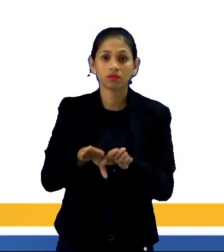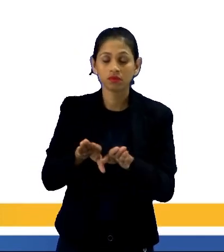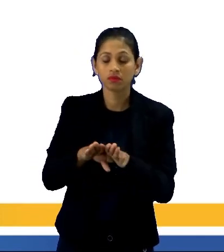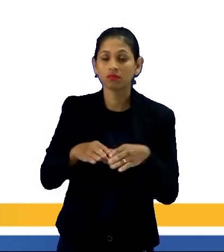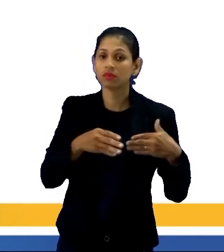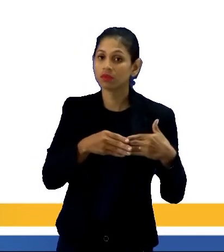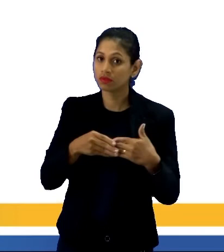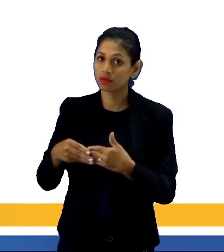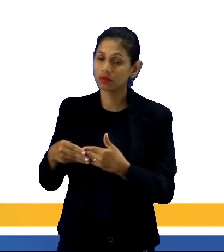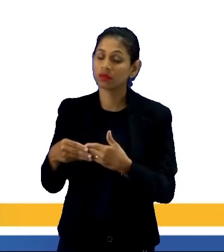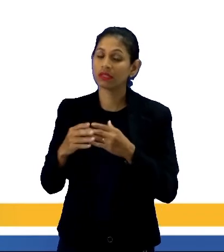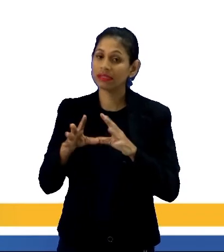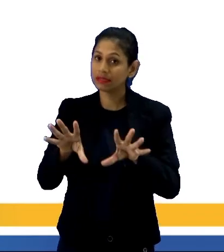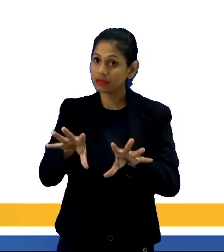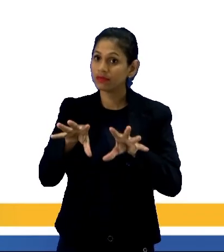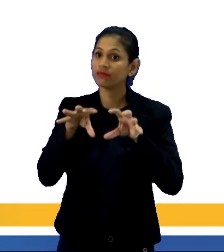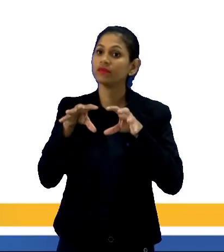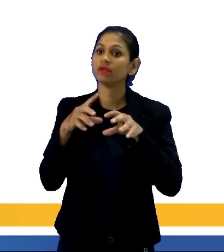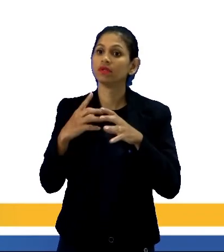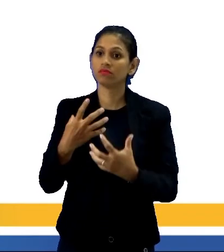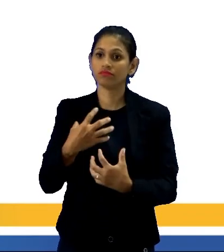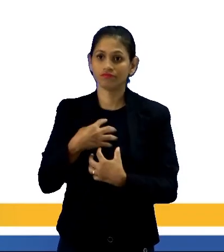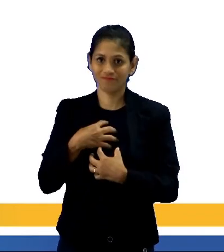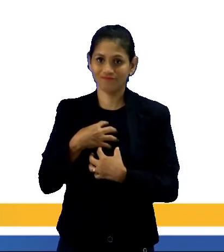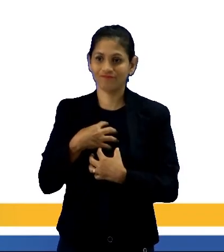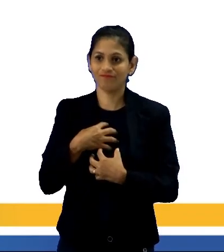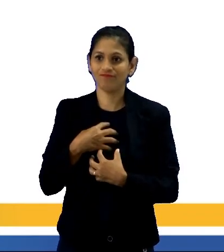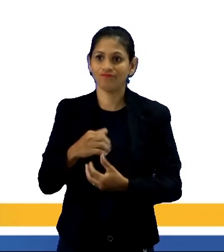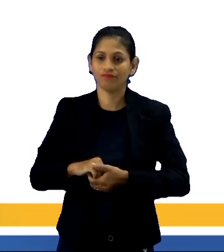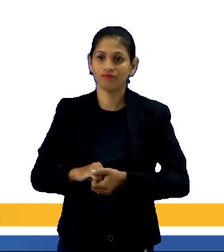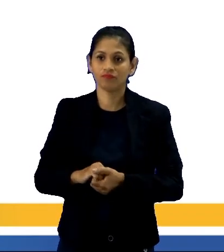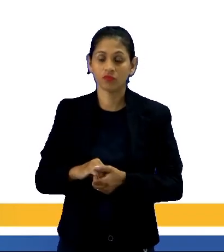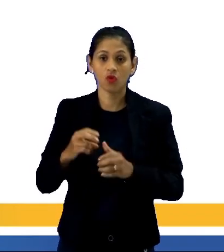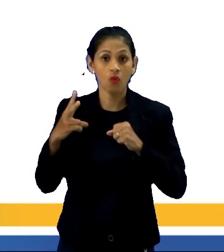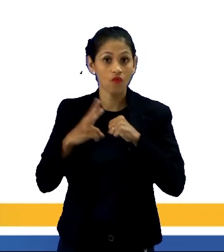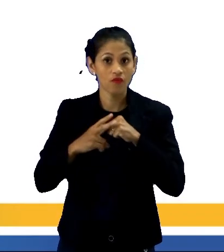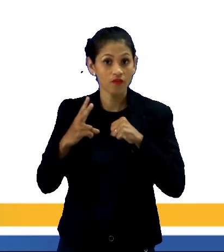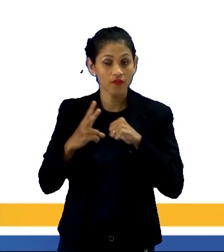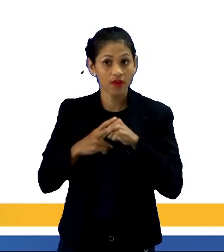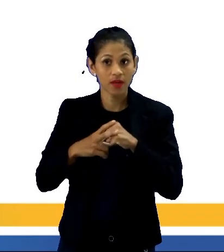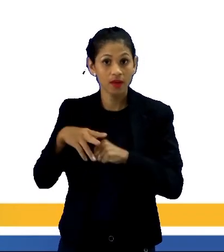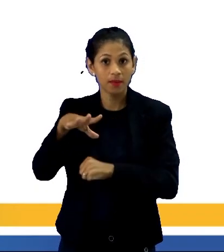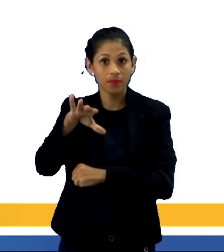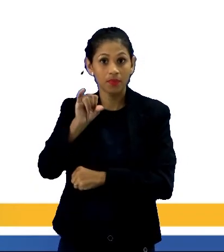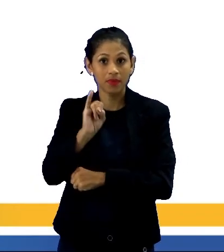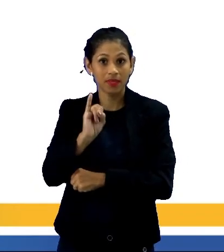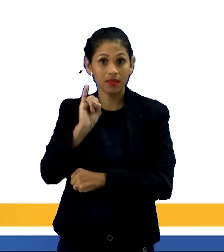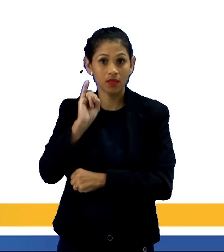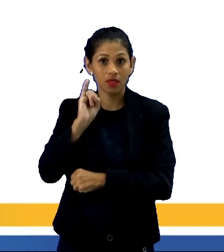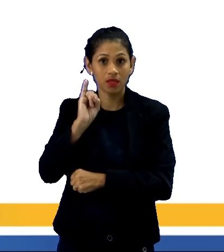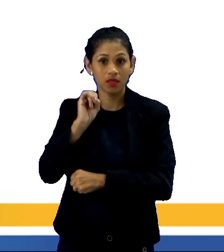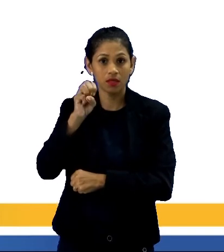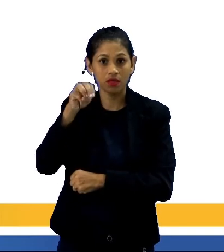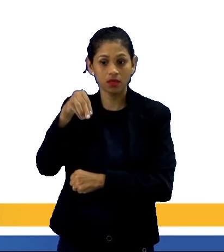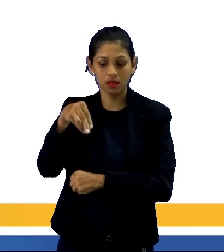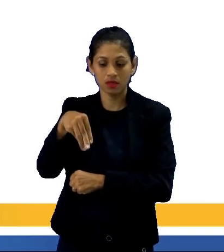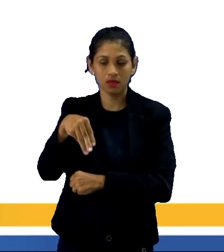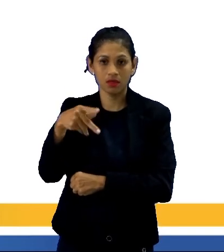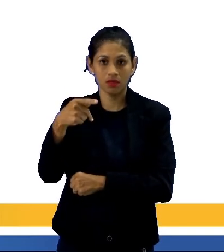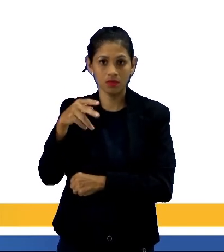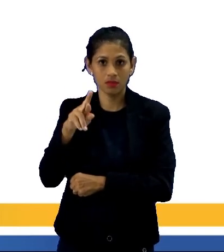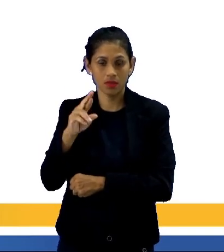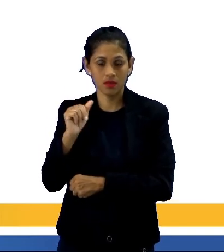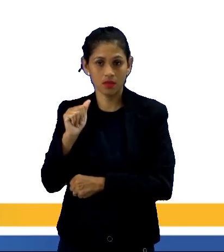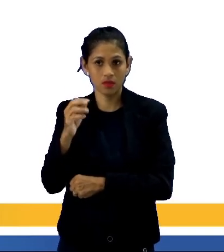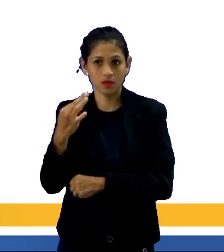também traz efeito de sentido, que é o uso do verbo no imperativo. Olha só, Prefeitura de Riacho da